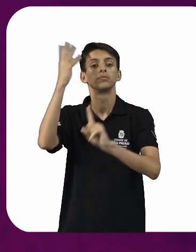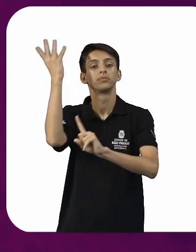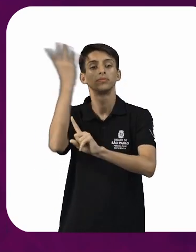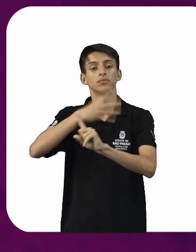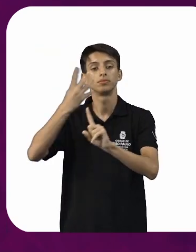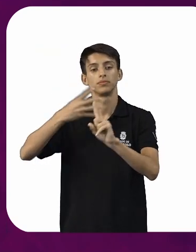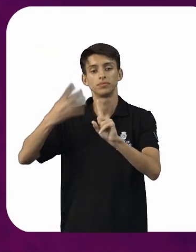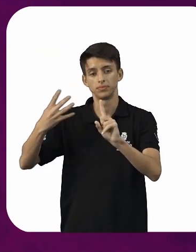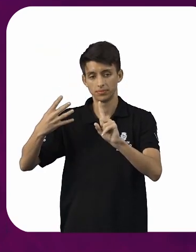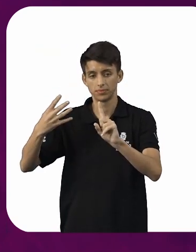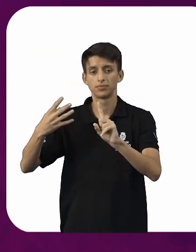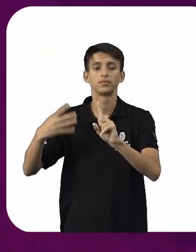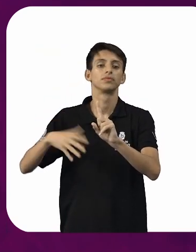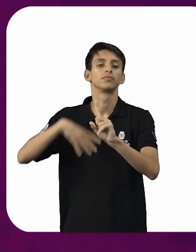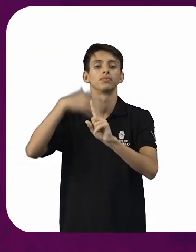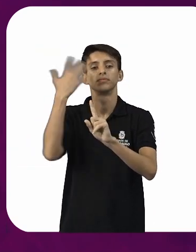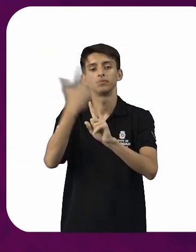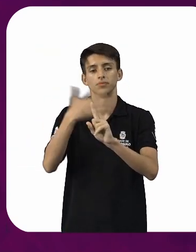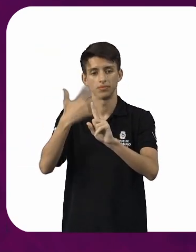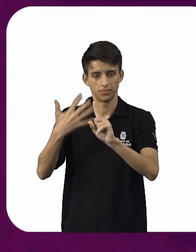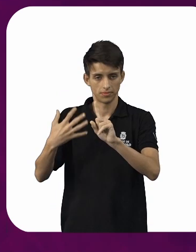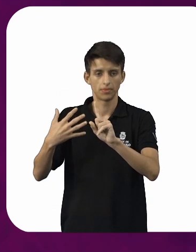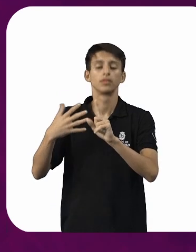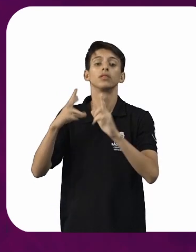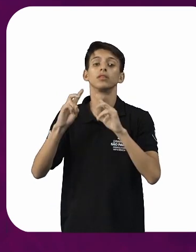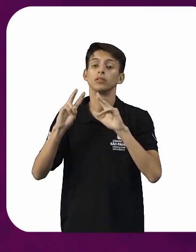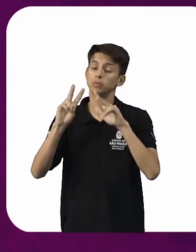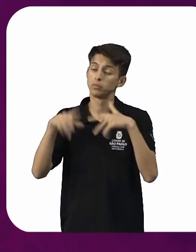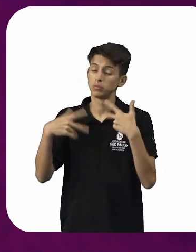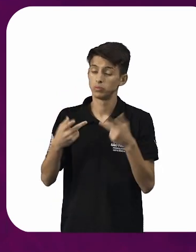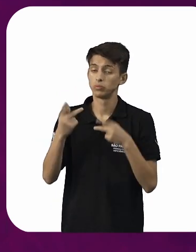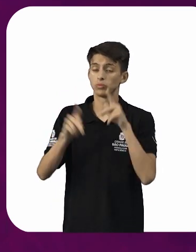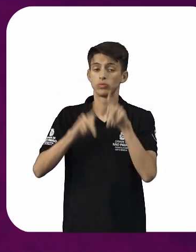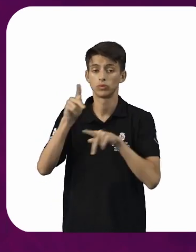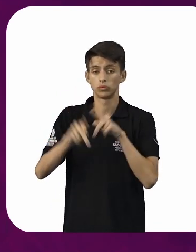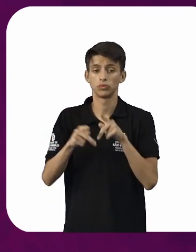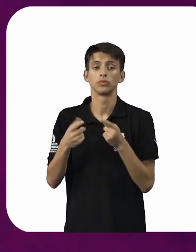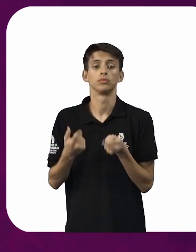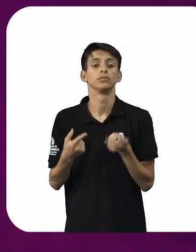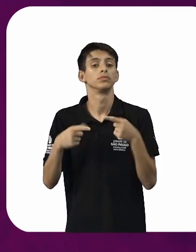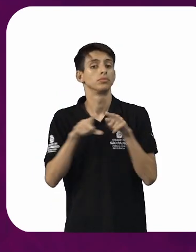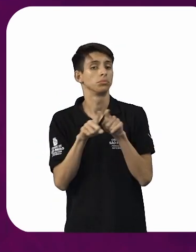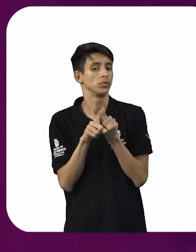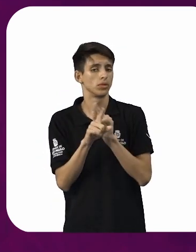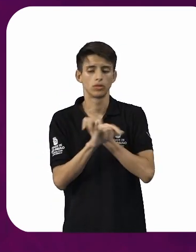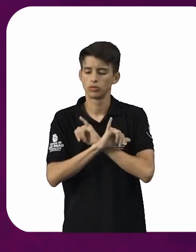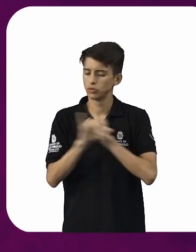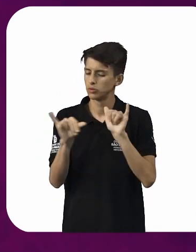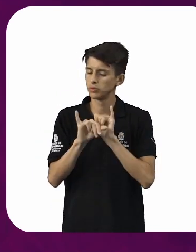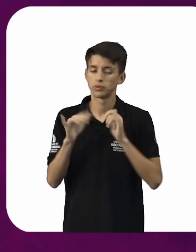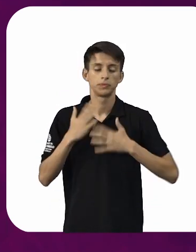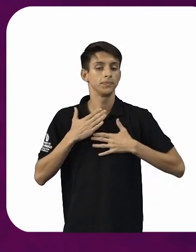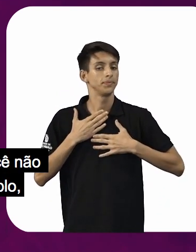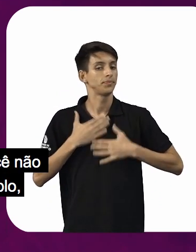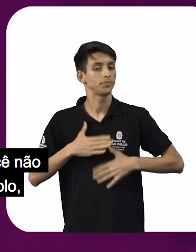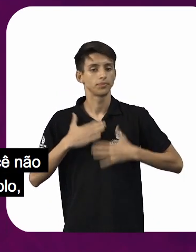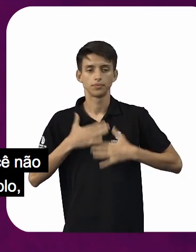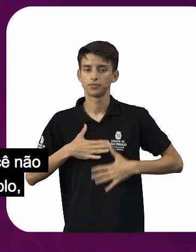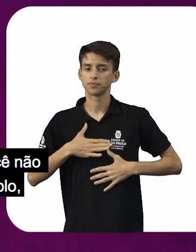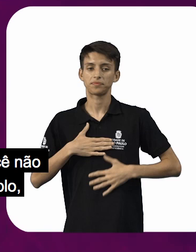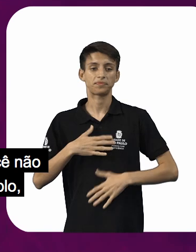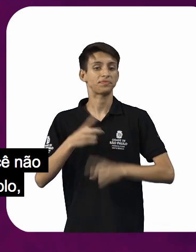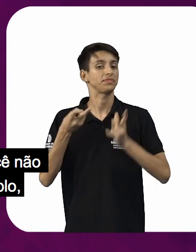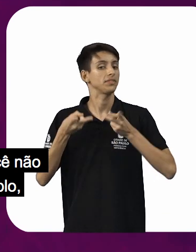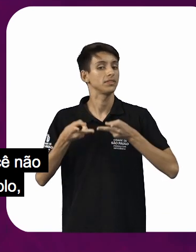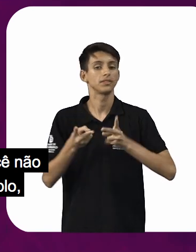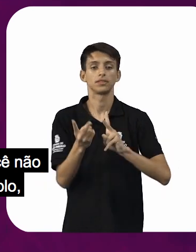a questão, as questões que afligem essa população. Especialmente, eu digo isso assim com muita tranquilidade,